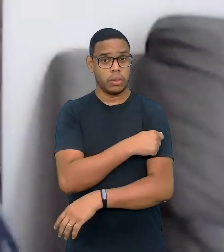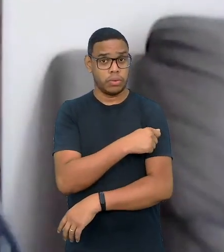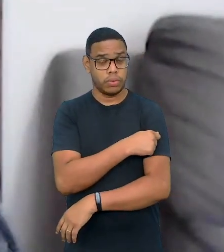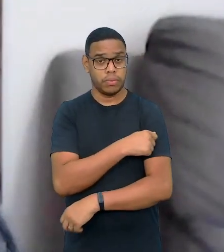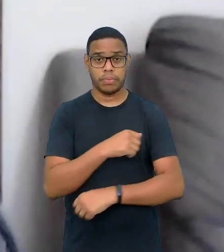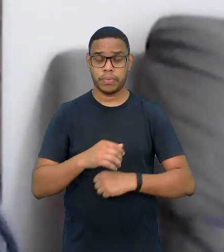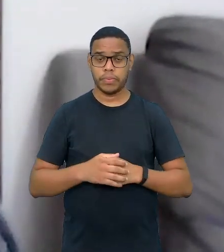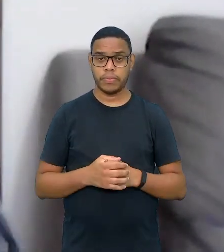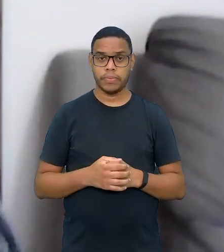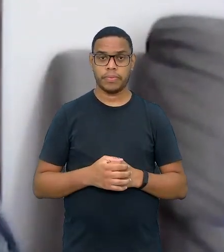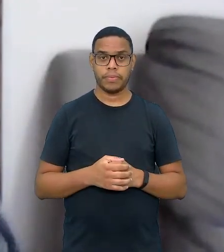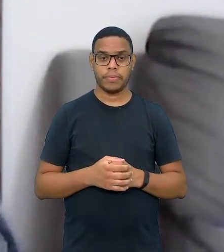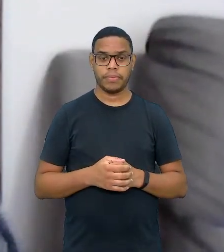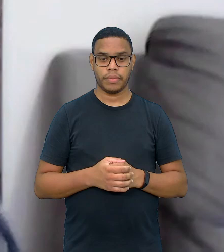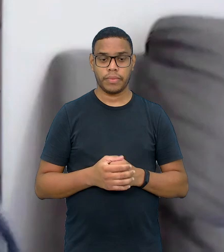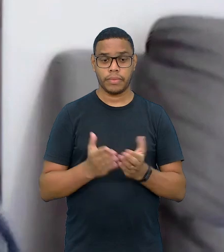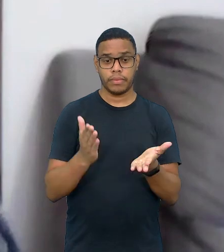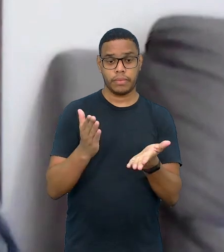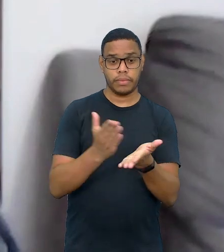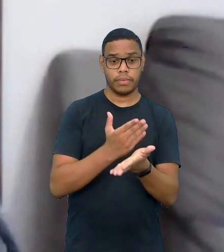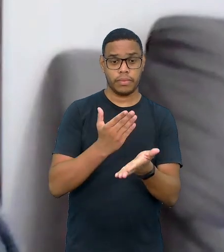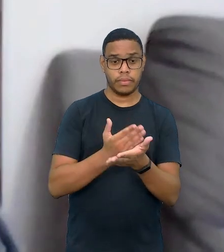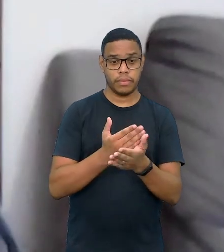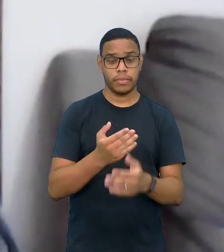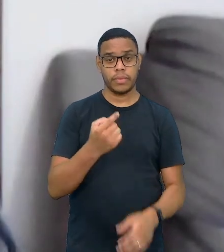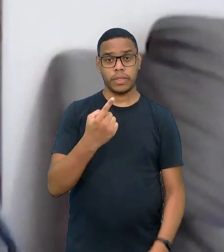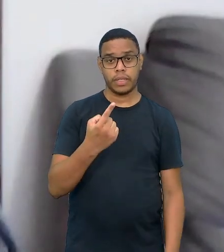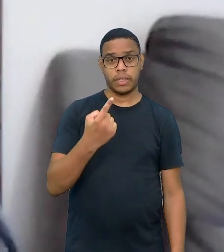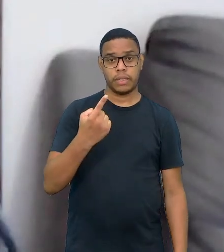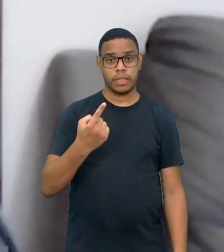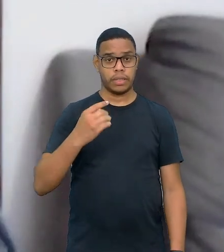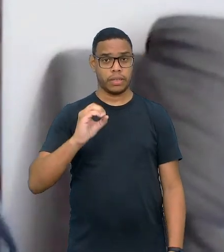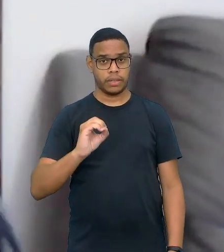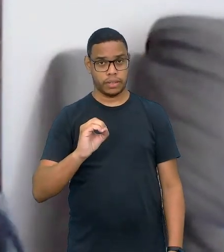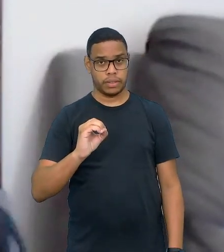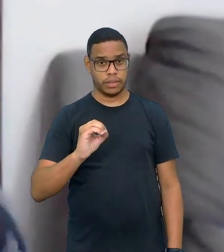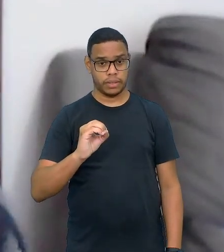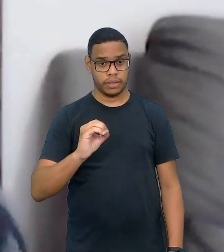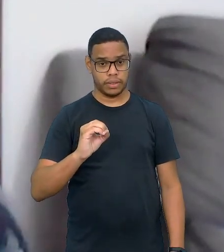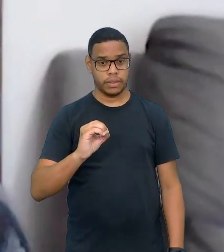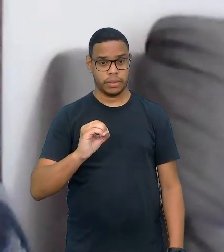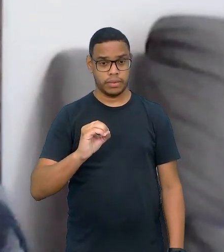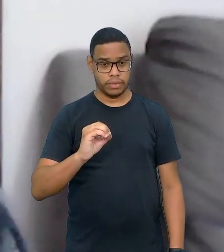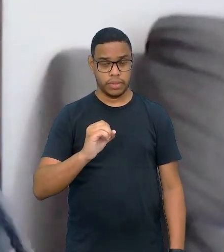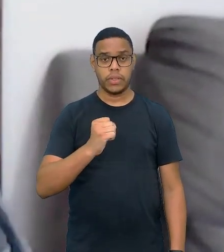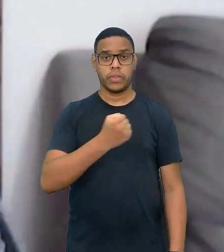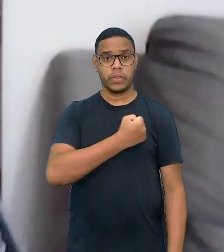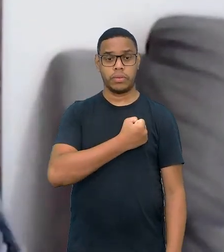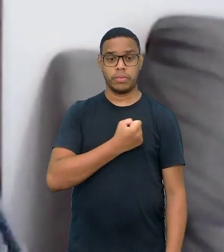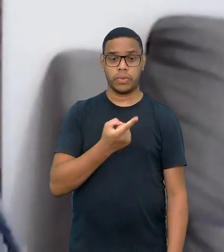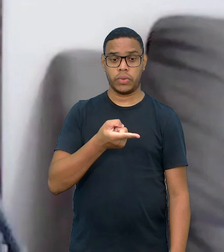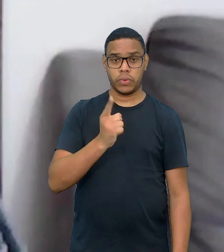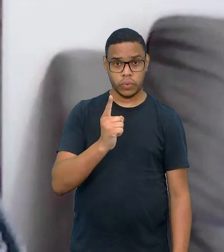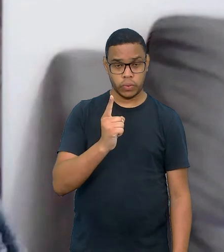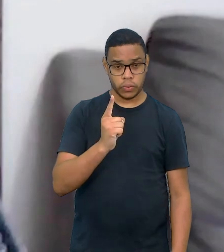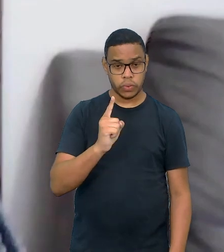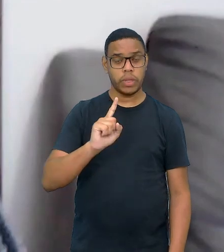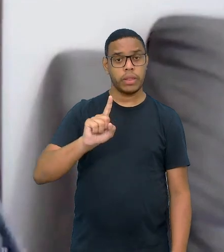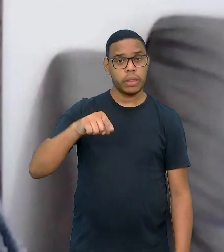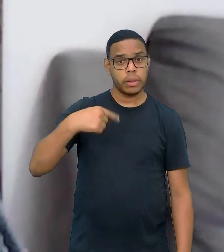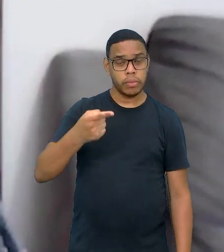tá? Na página 110, tá? A sequência 1, depois